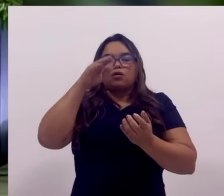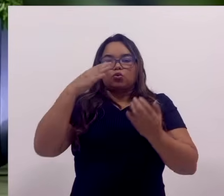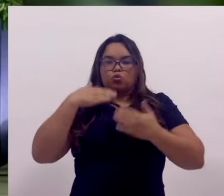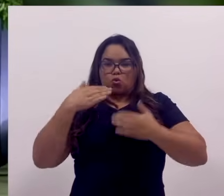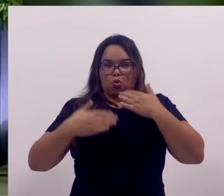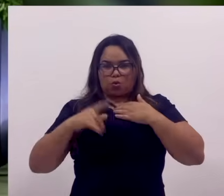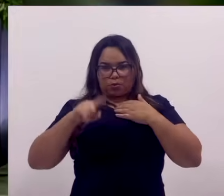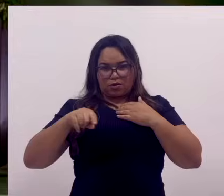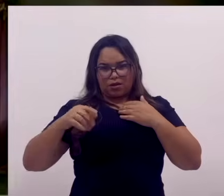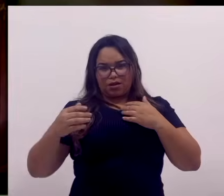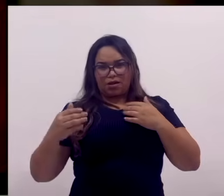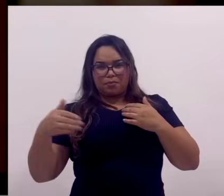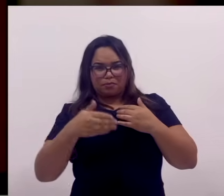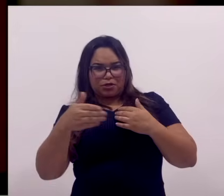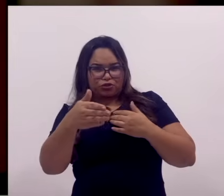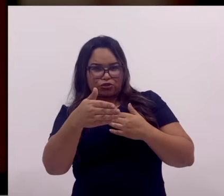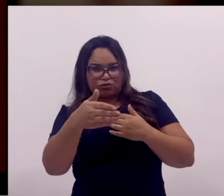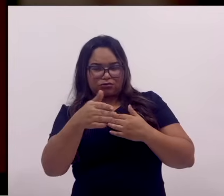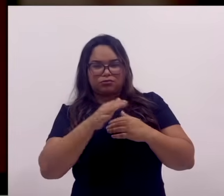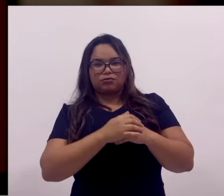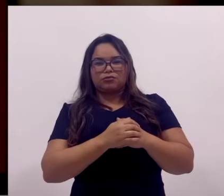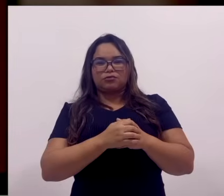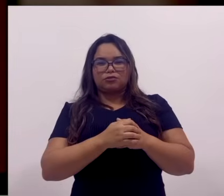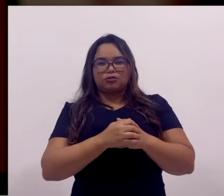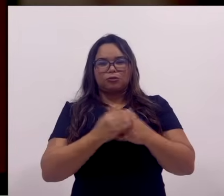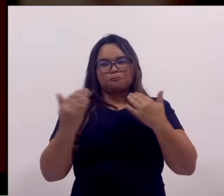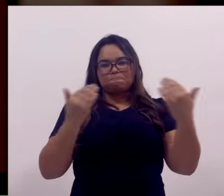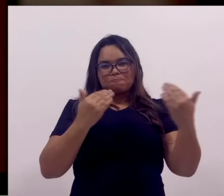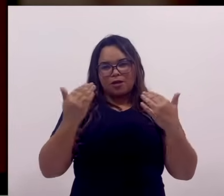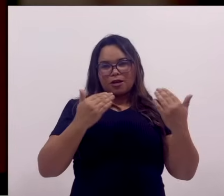porque eles representavam a Dagon, o deus dos peixes.